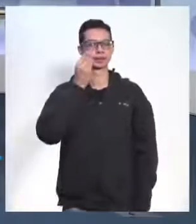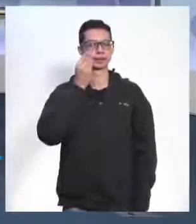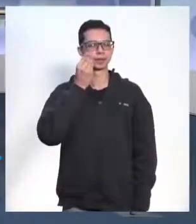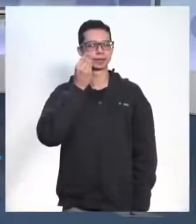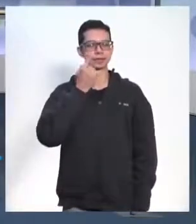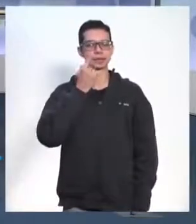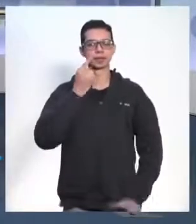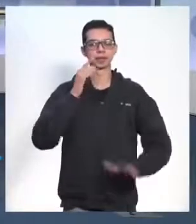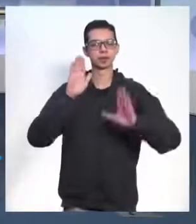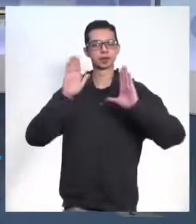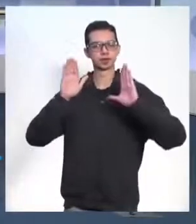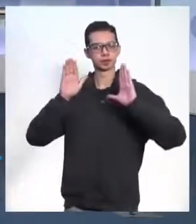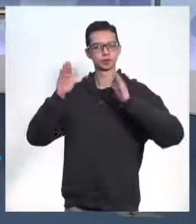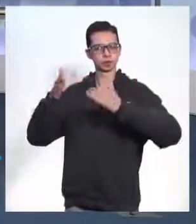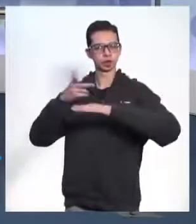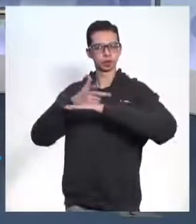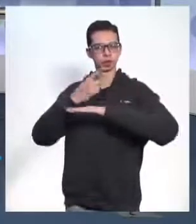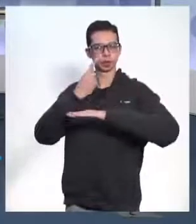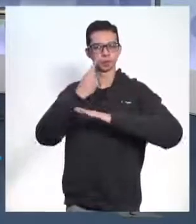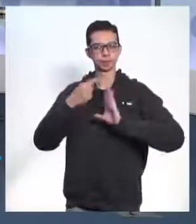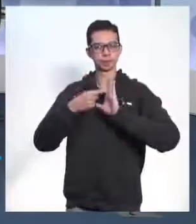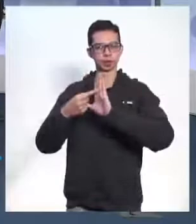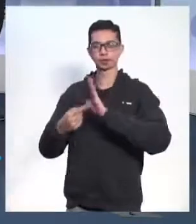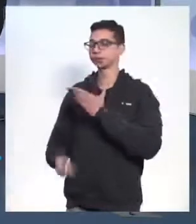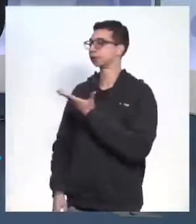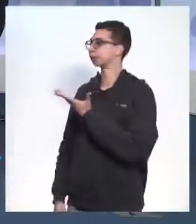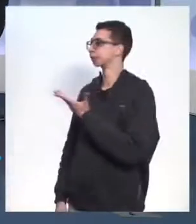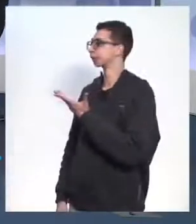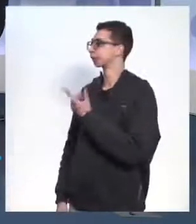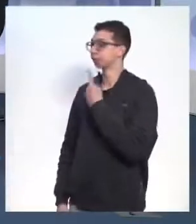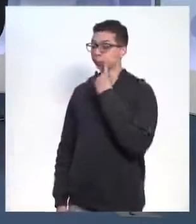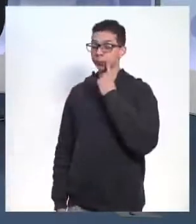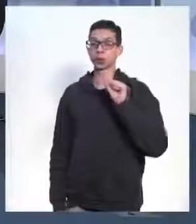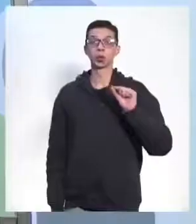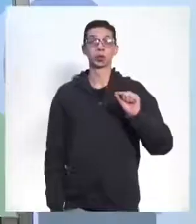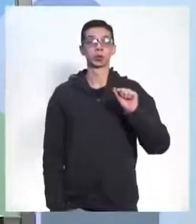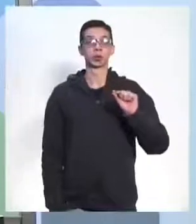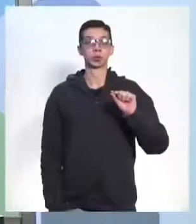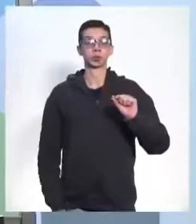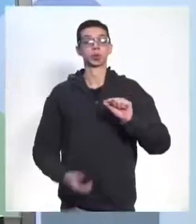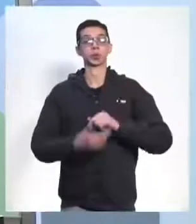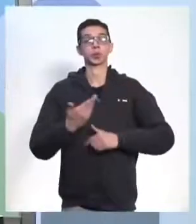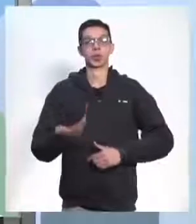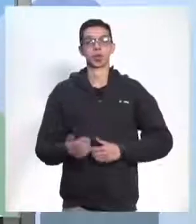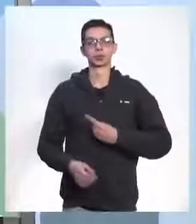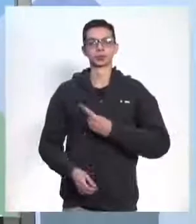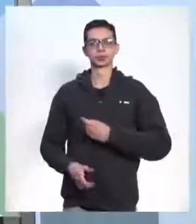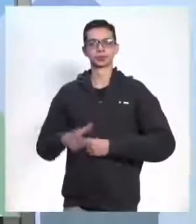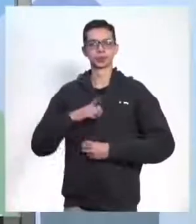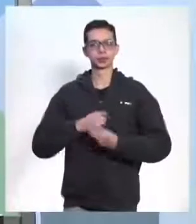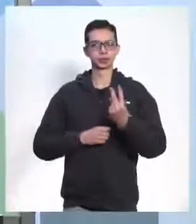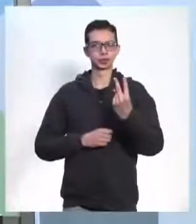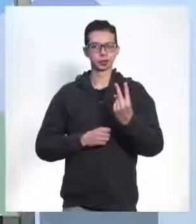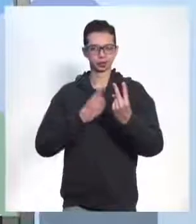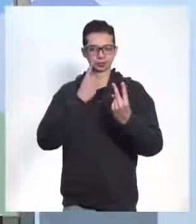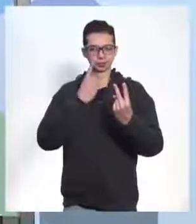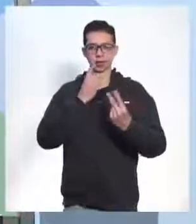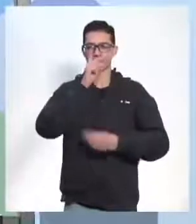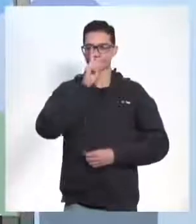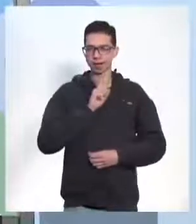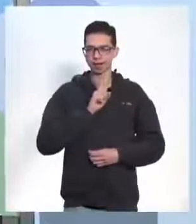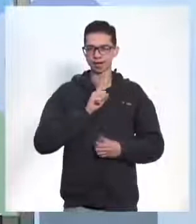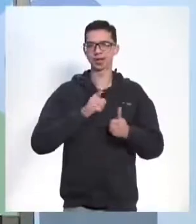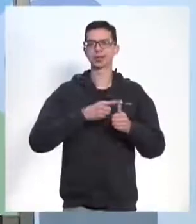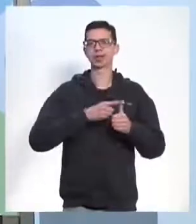para ver. Olha quais são os comuns aqui, ó. São os que têm exatamente 2 cartelinhas, tá vendo? Ó? A amarela, que